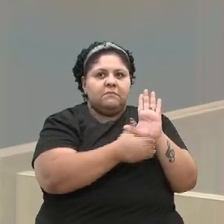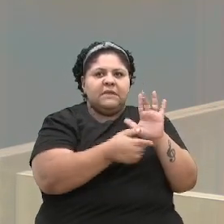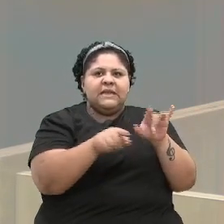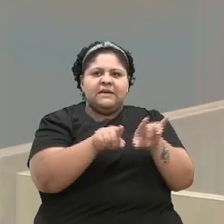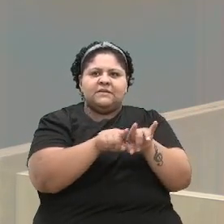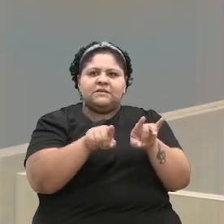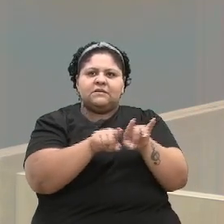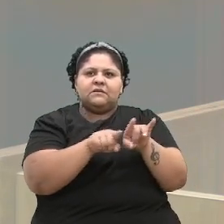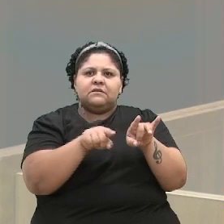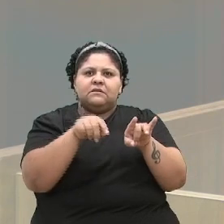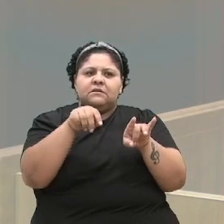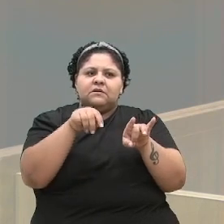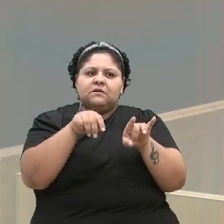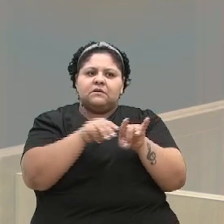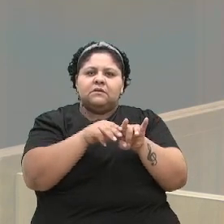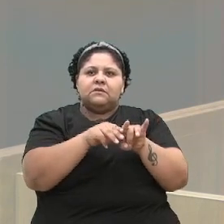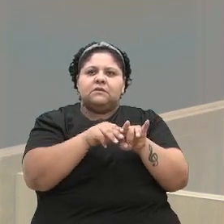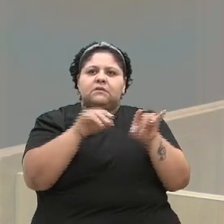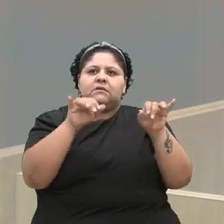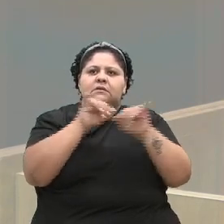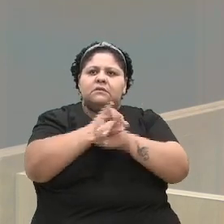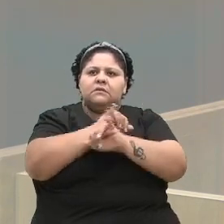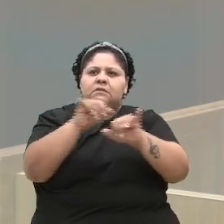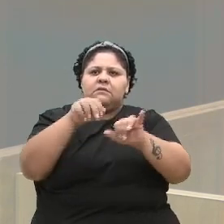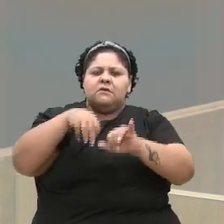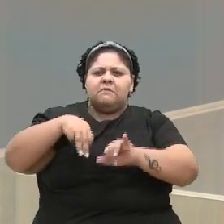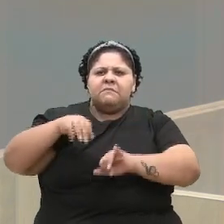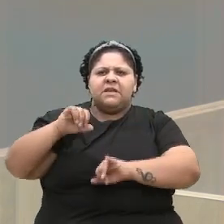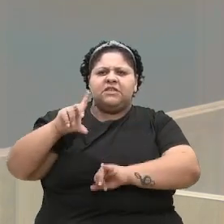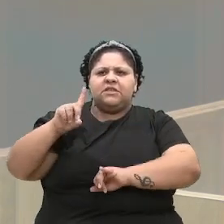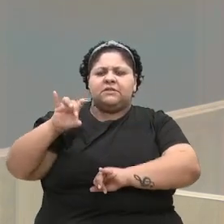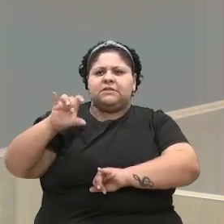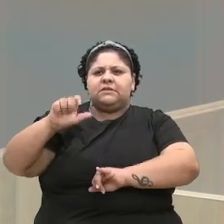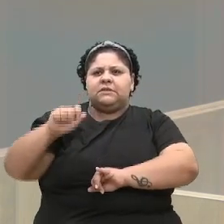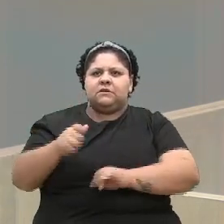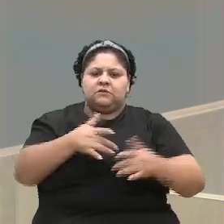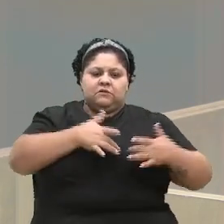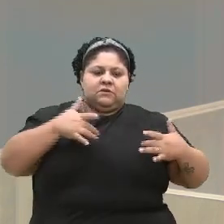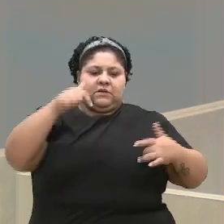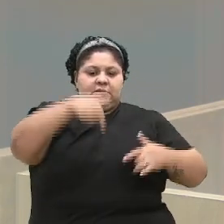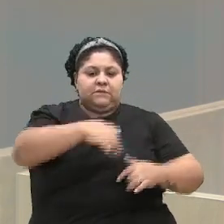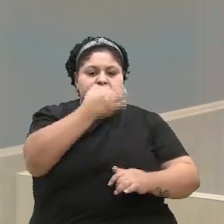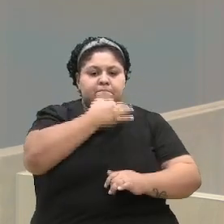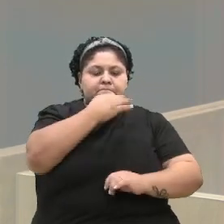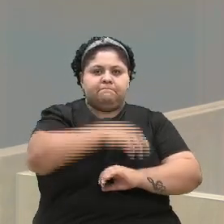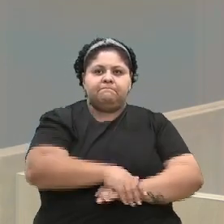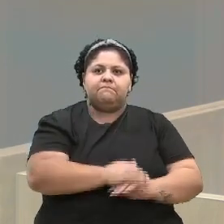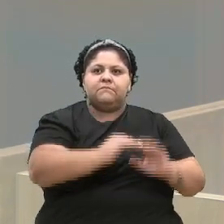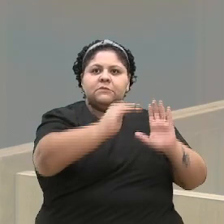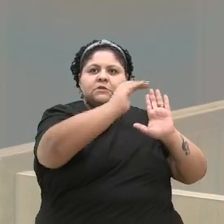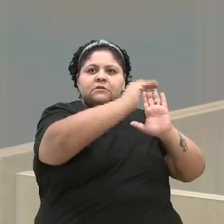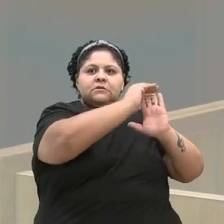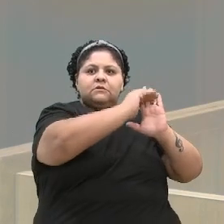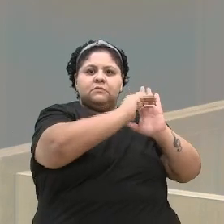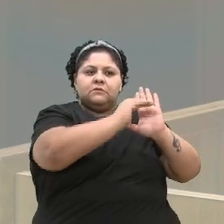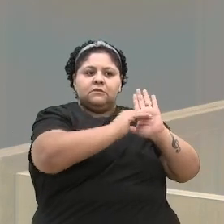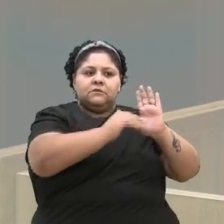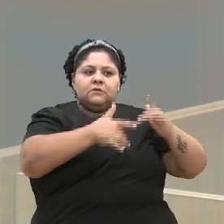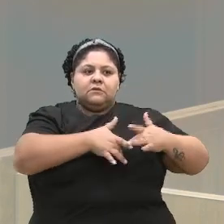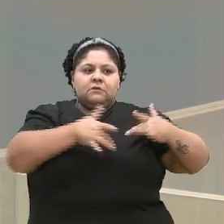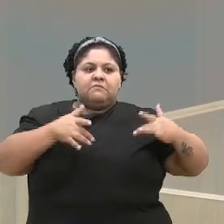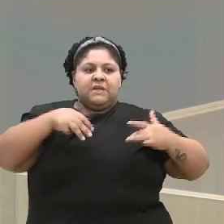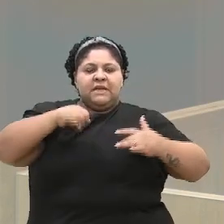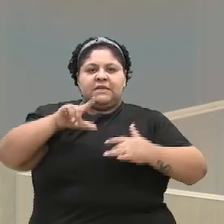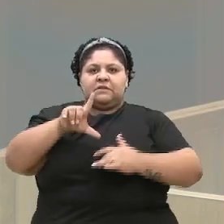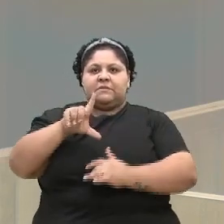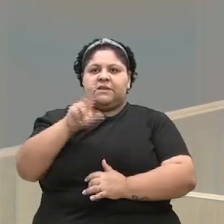no município de Caxias do Sul e dar outras providências. Fica instituído o programa das milhas solidárias no município de Caxias do